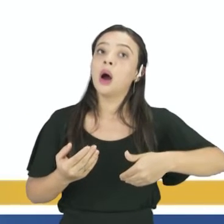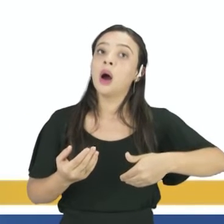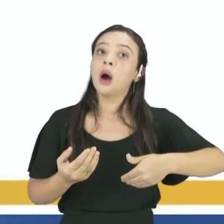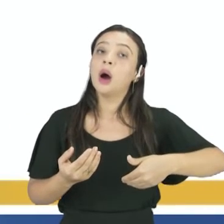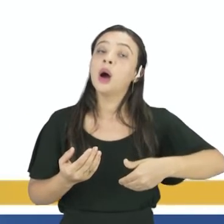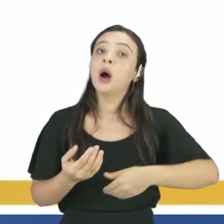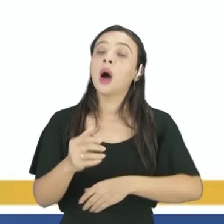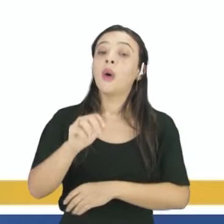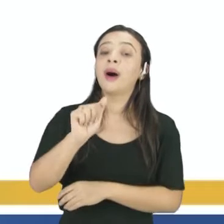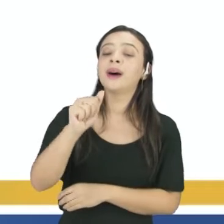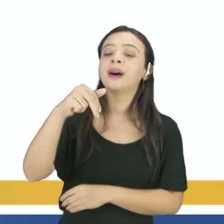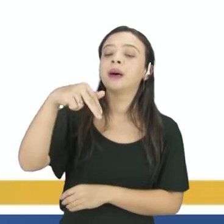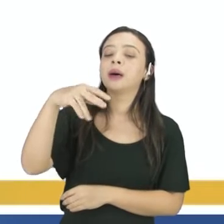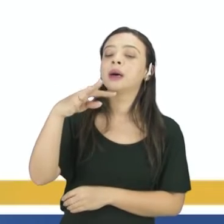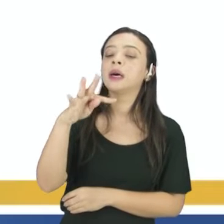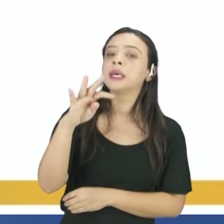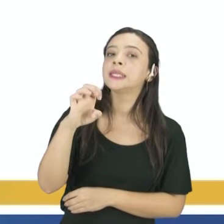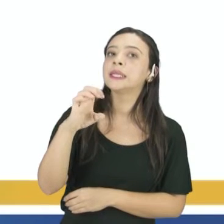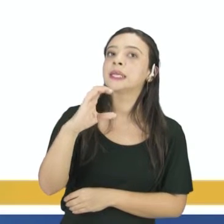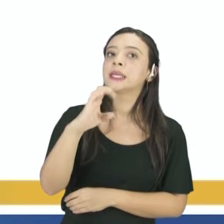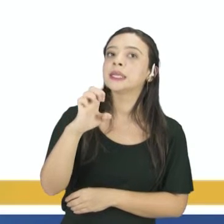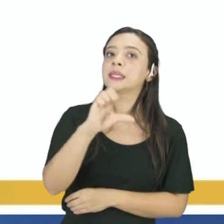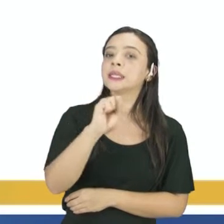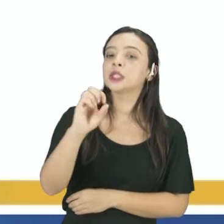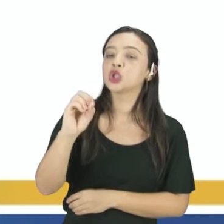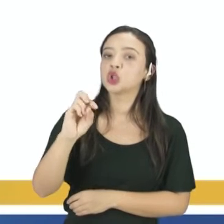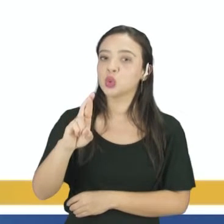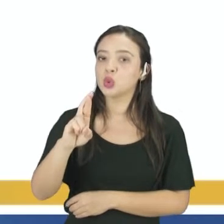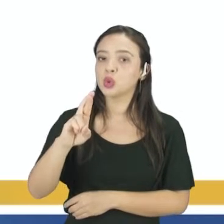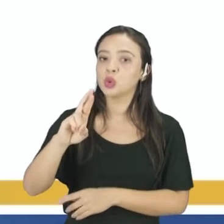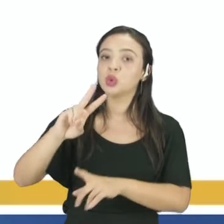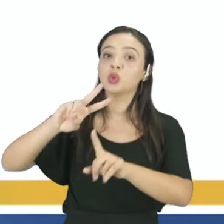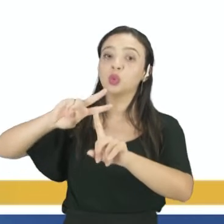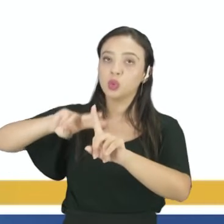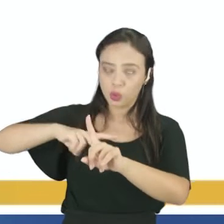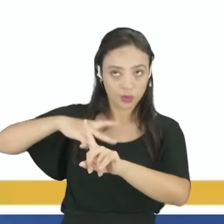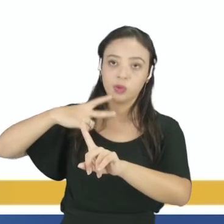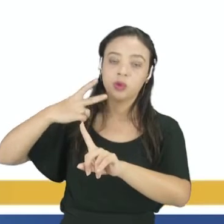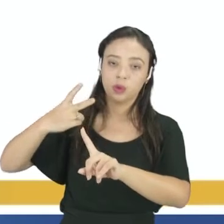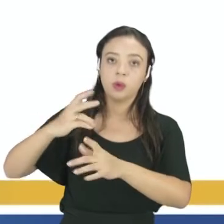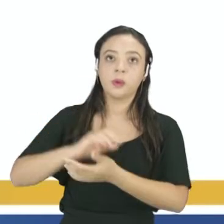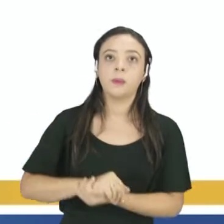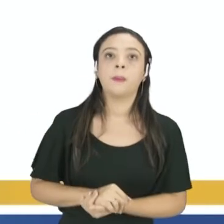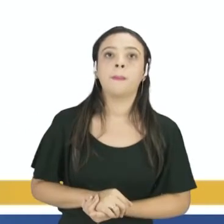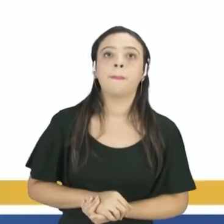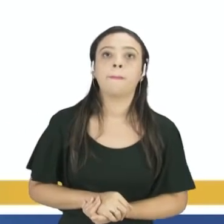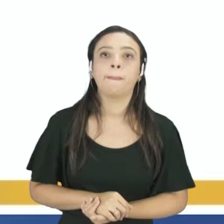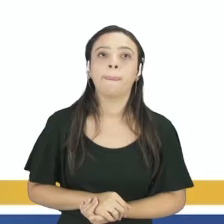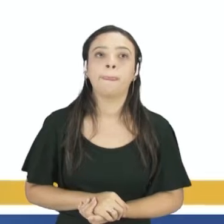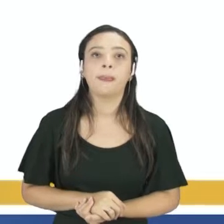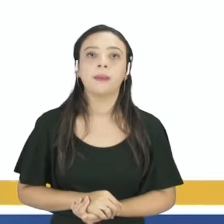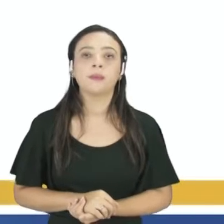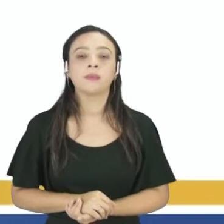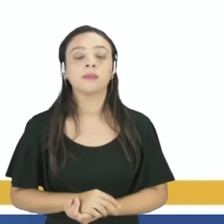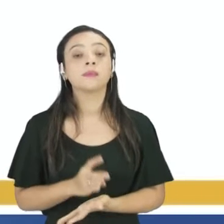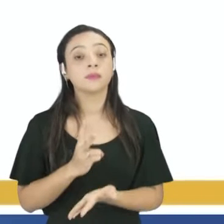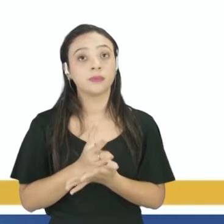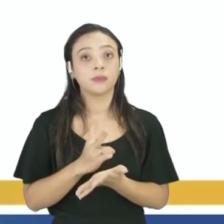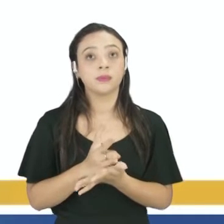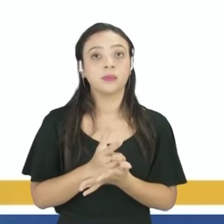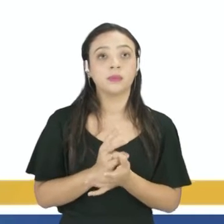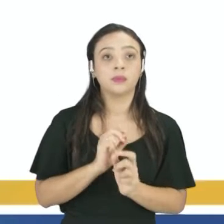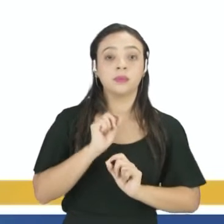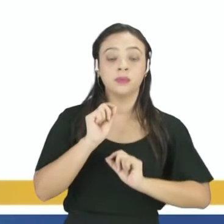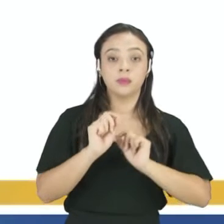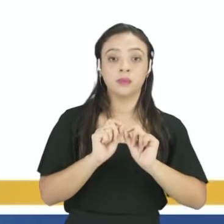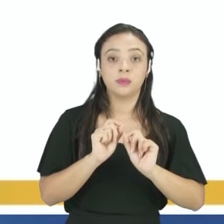antecessor do seu quadrado. Ou seja, considere que para cada número real, eu o associo ao